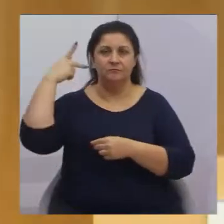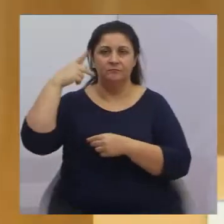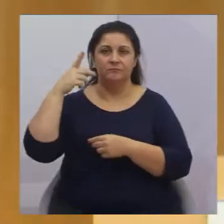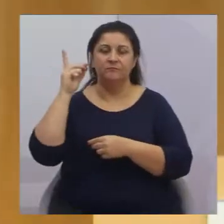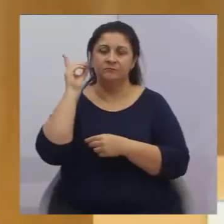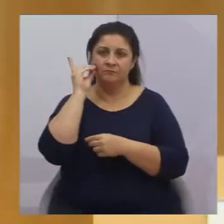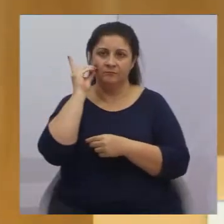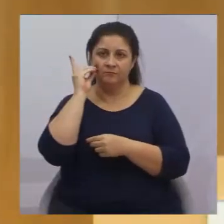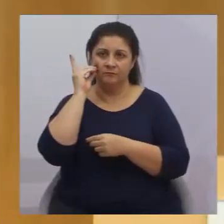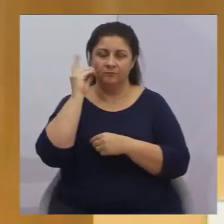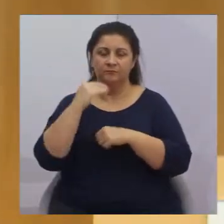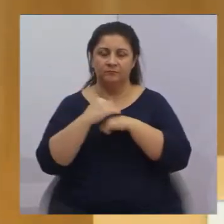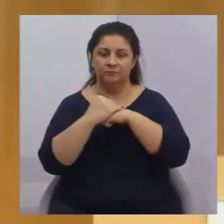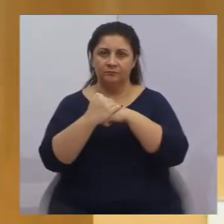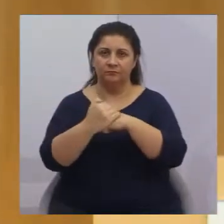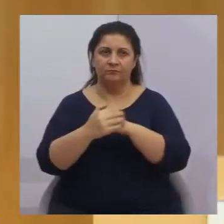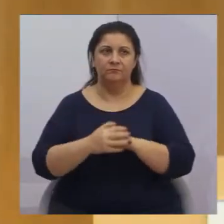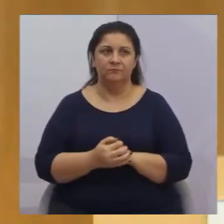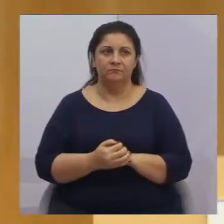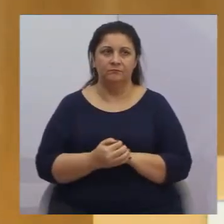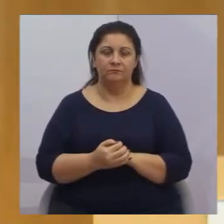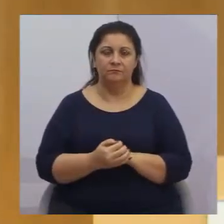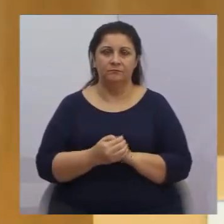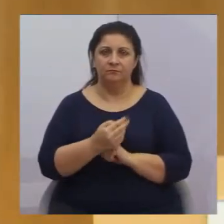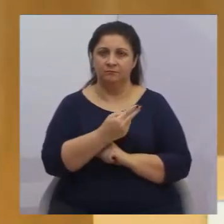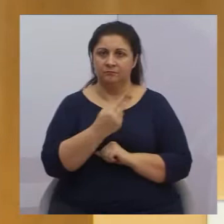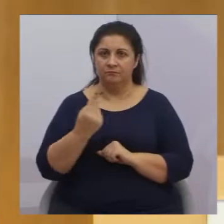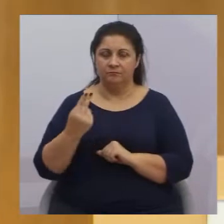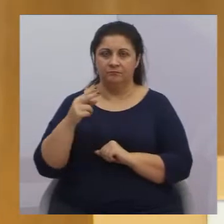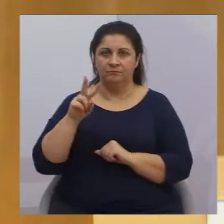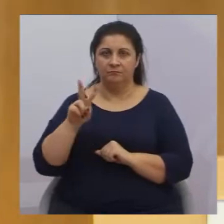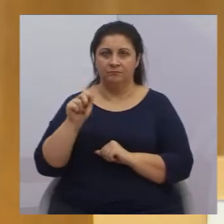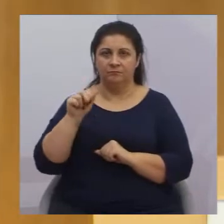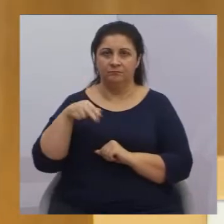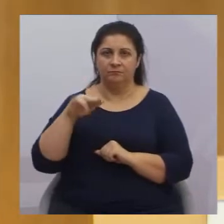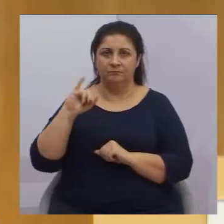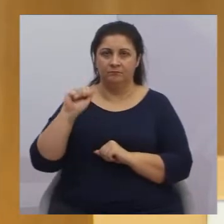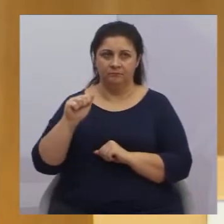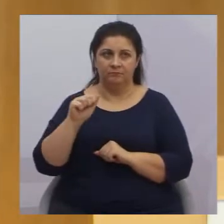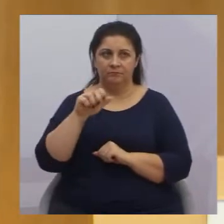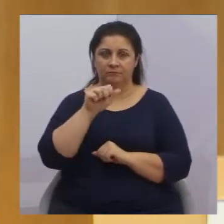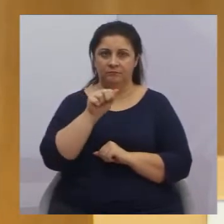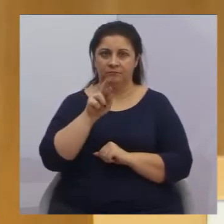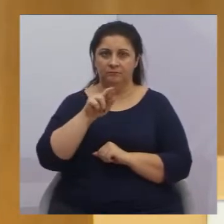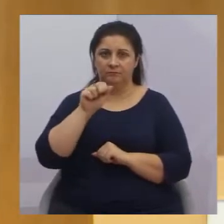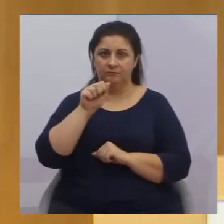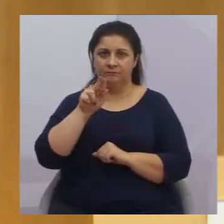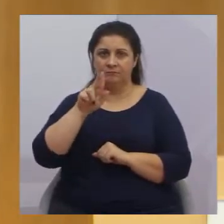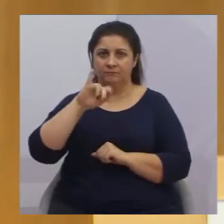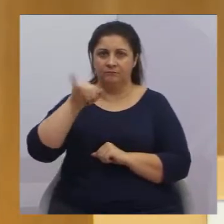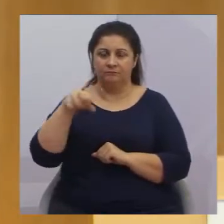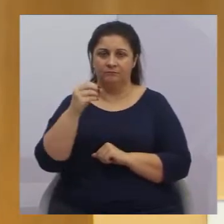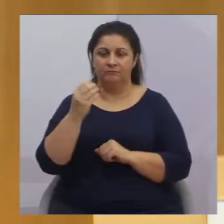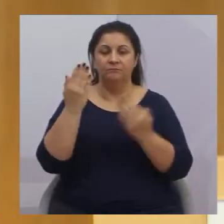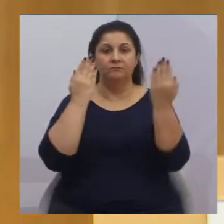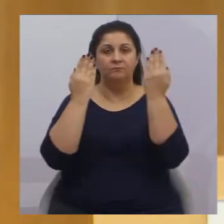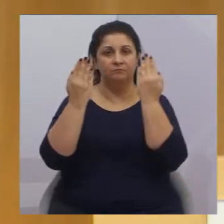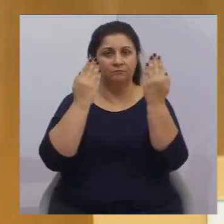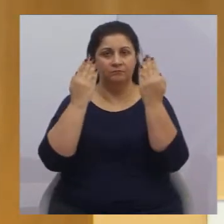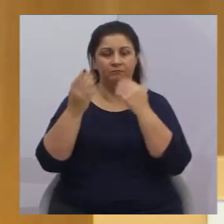carinhosamente. Meu nome é Vânia Araújo, conhecida como Vânia Araújo, sou psicóloga